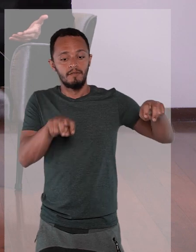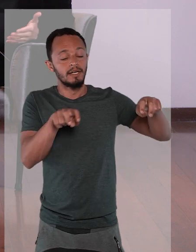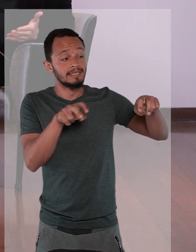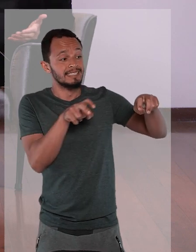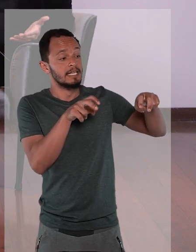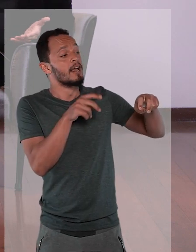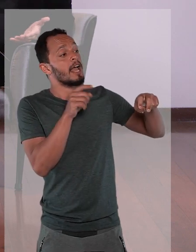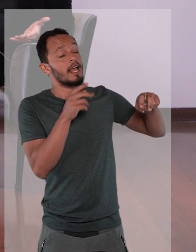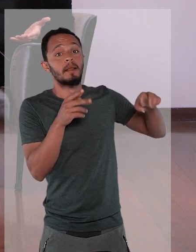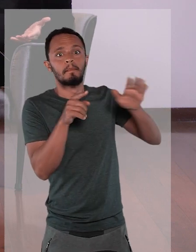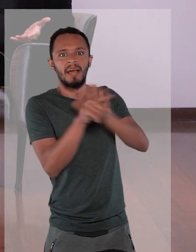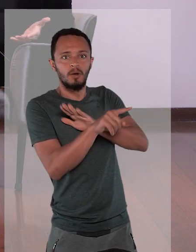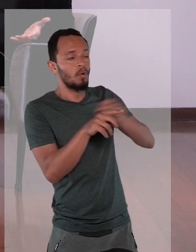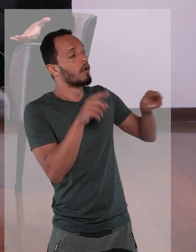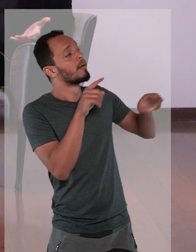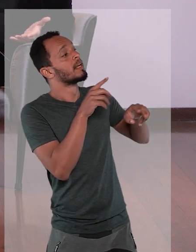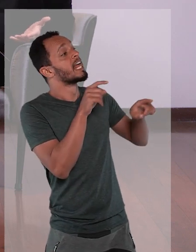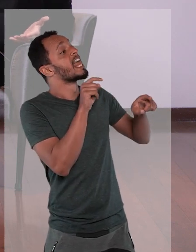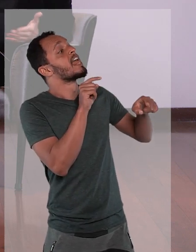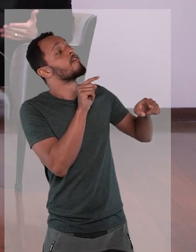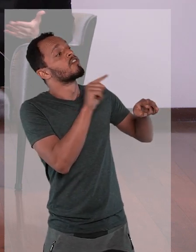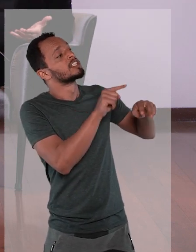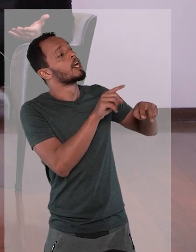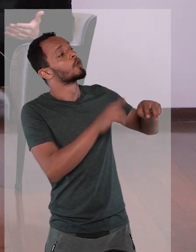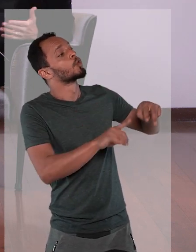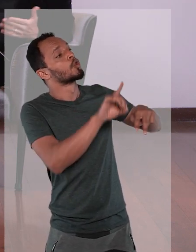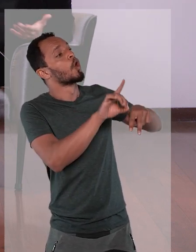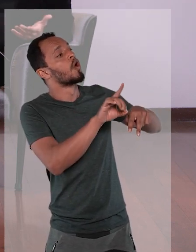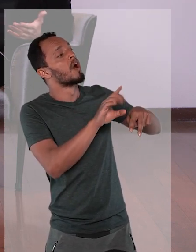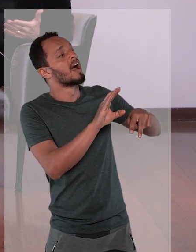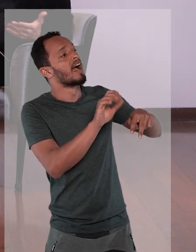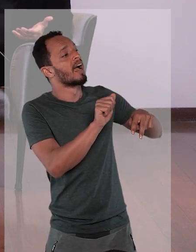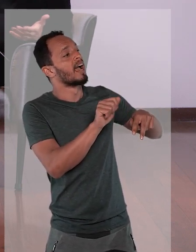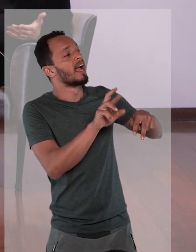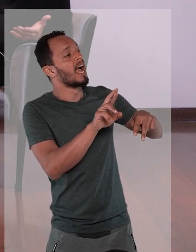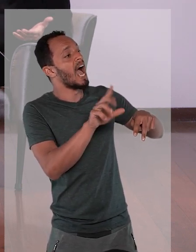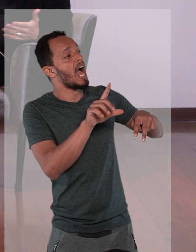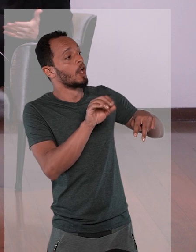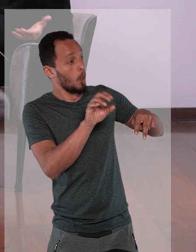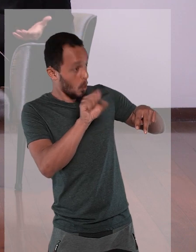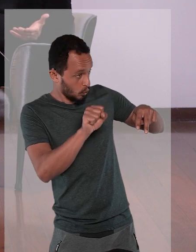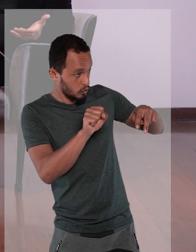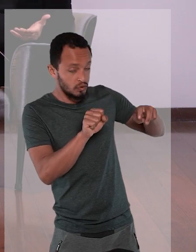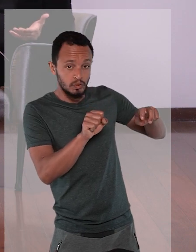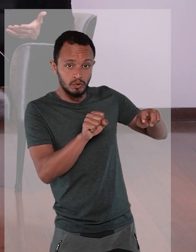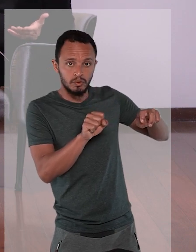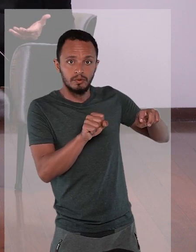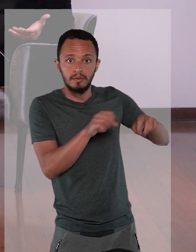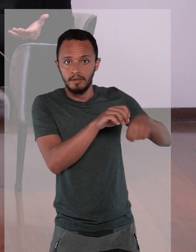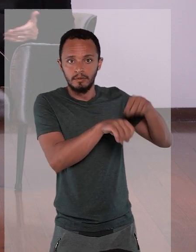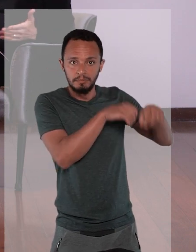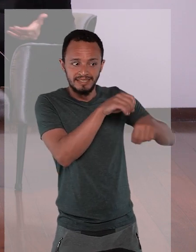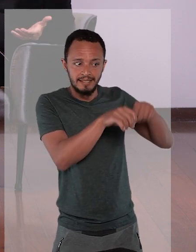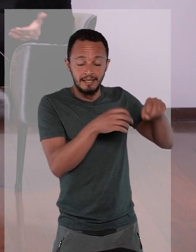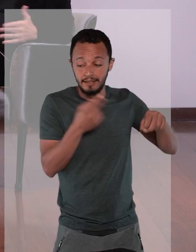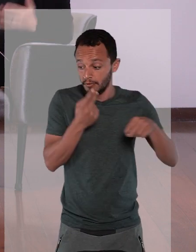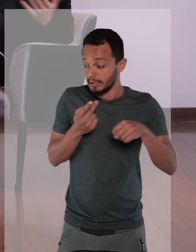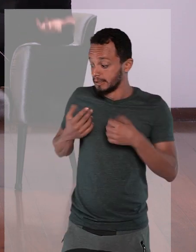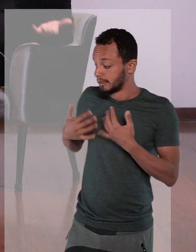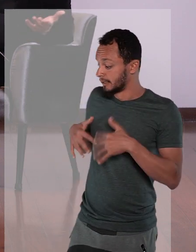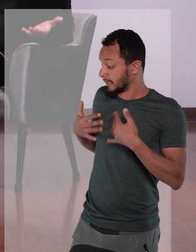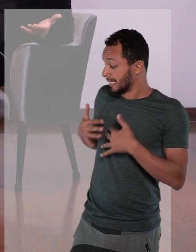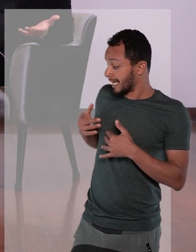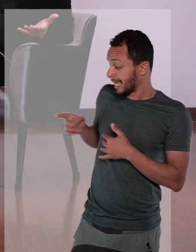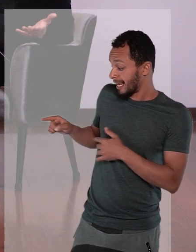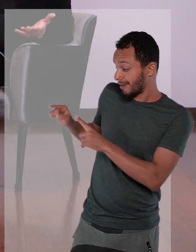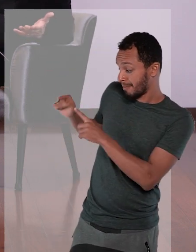cara vai me dar um tiro. Não, né? sou não. Mas eu falei assim: bom, se eu disser que não sou eu, ele pode matar